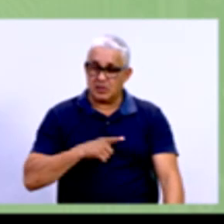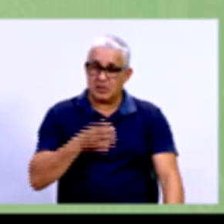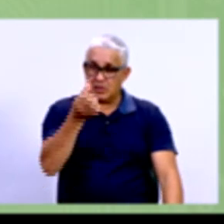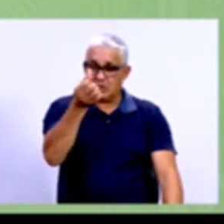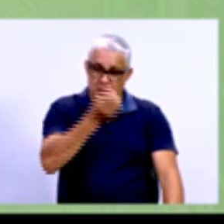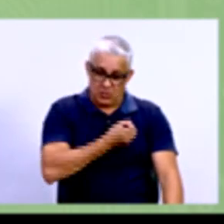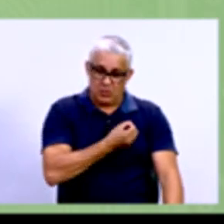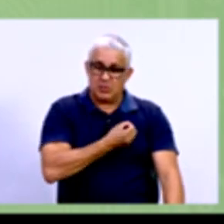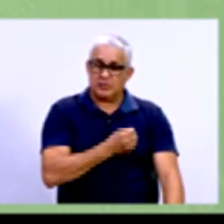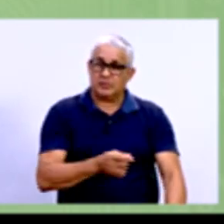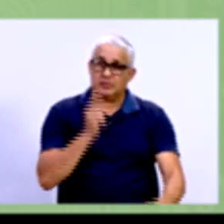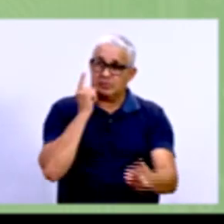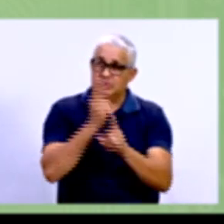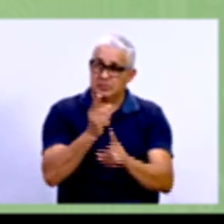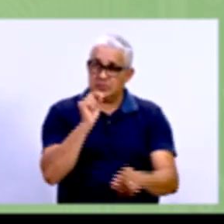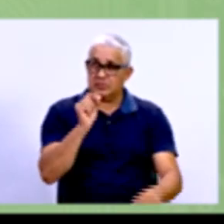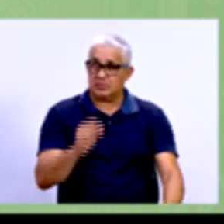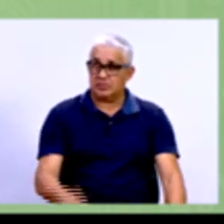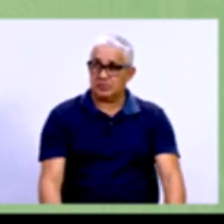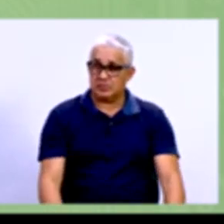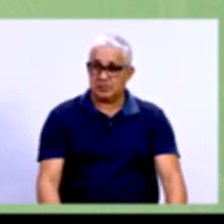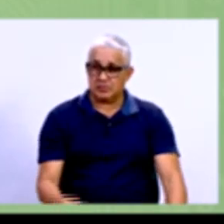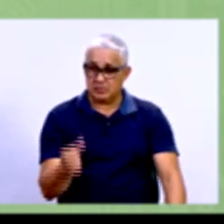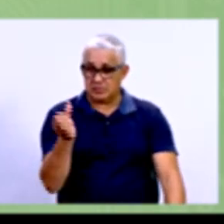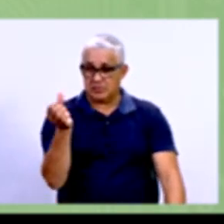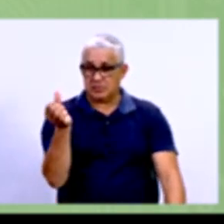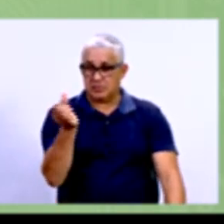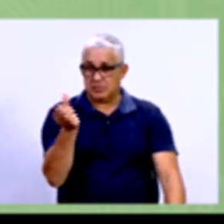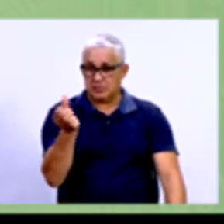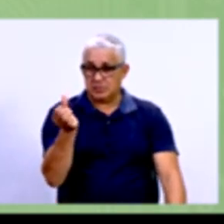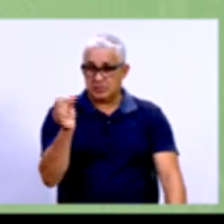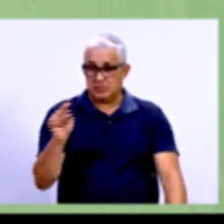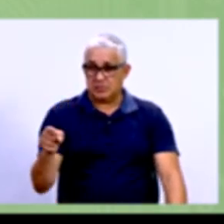né? Então, a gente vai encontrar aqui